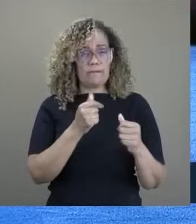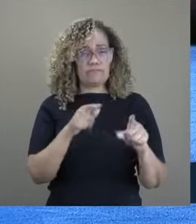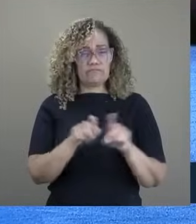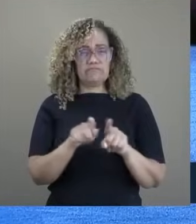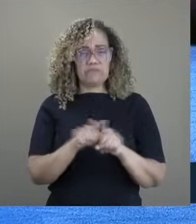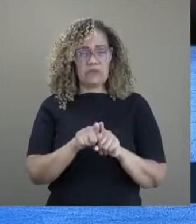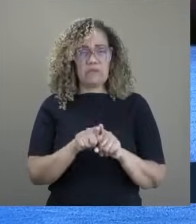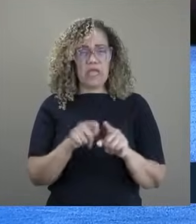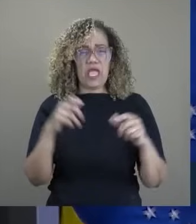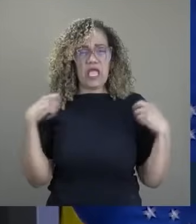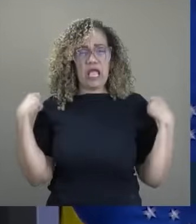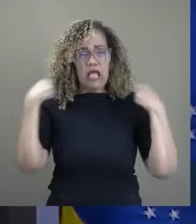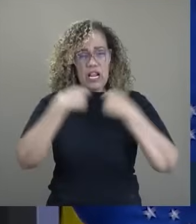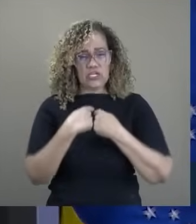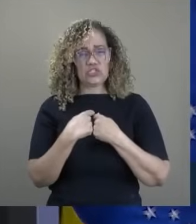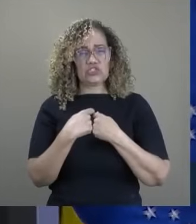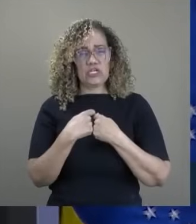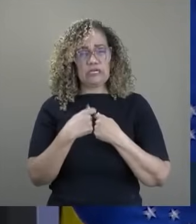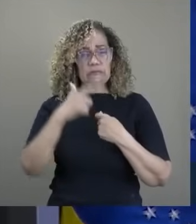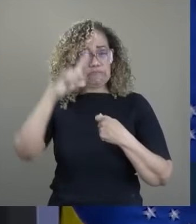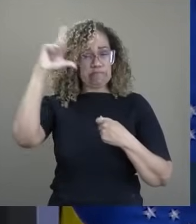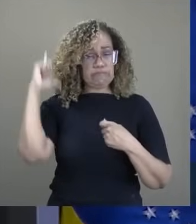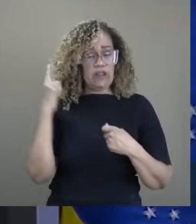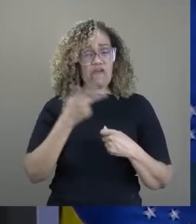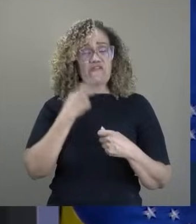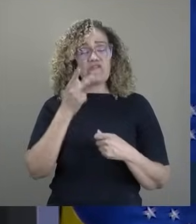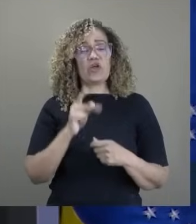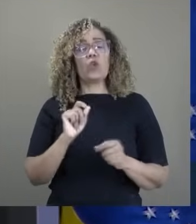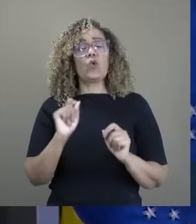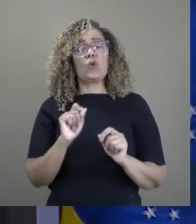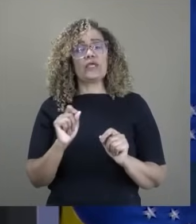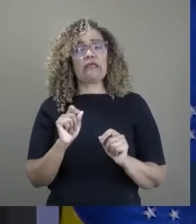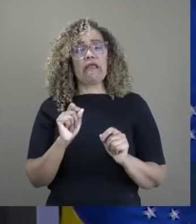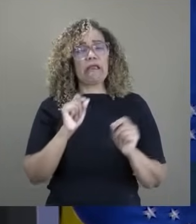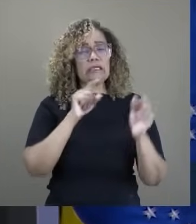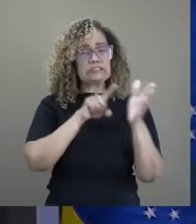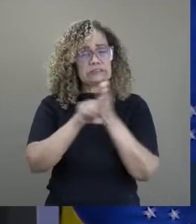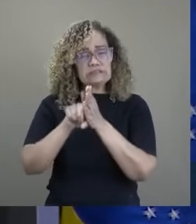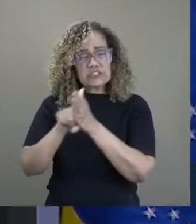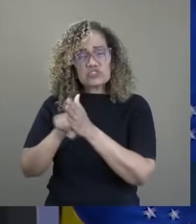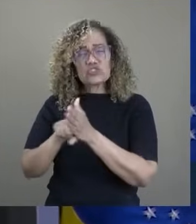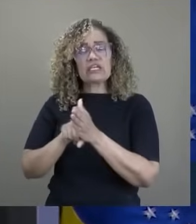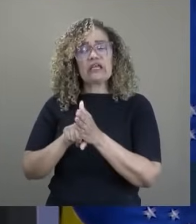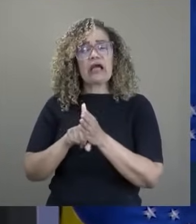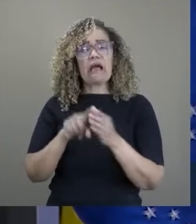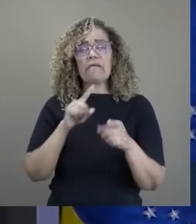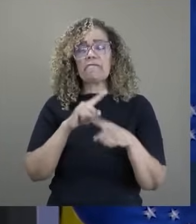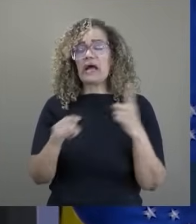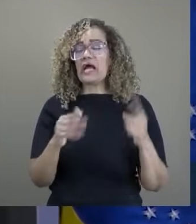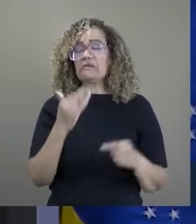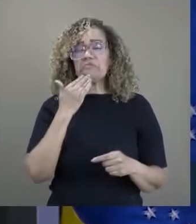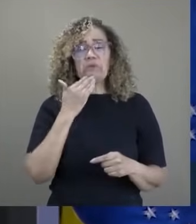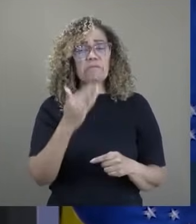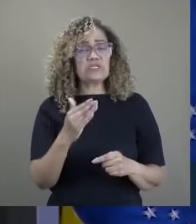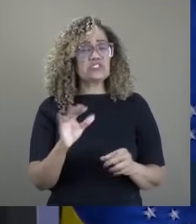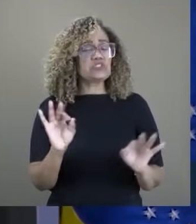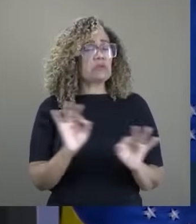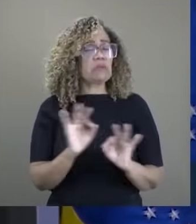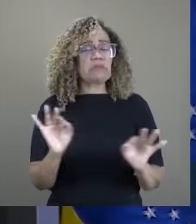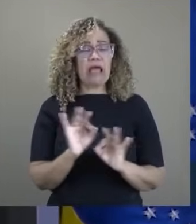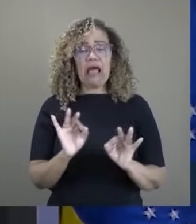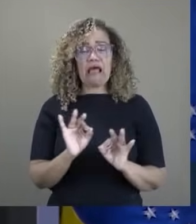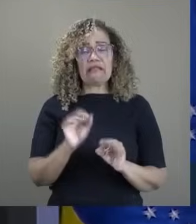que o Ministro Alexandre Moraes tem autorizado o procedimentos investigativos sem qualquer pedido das autoridades